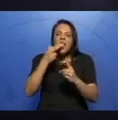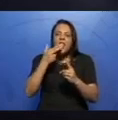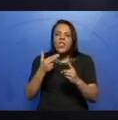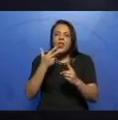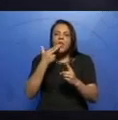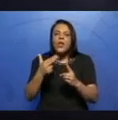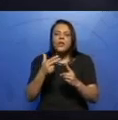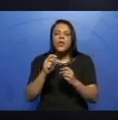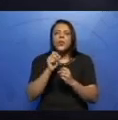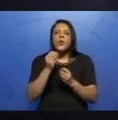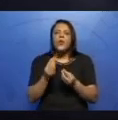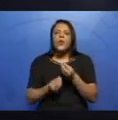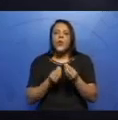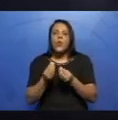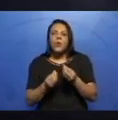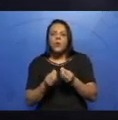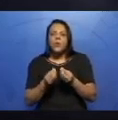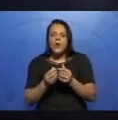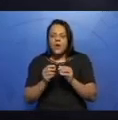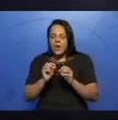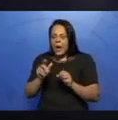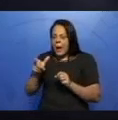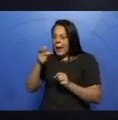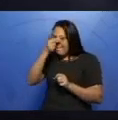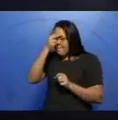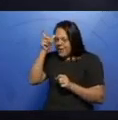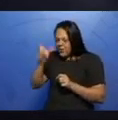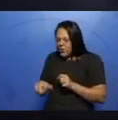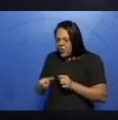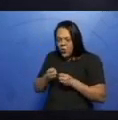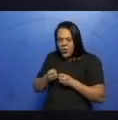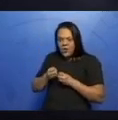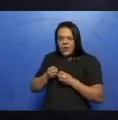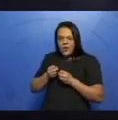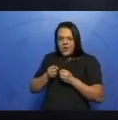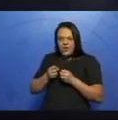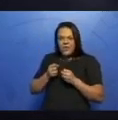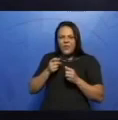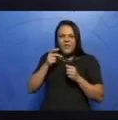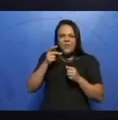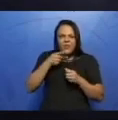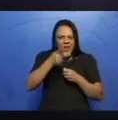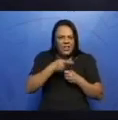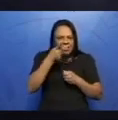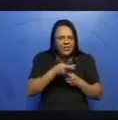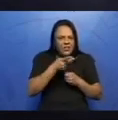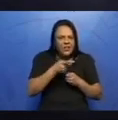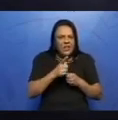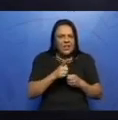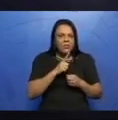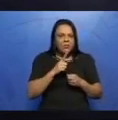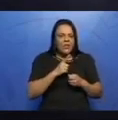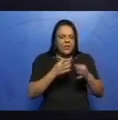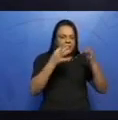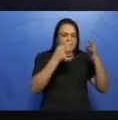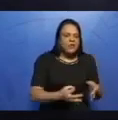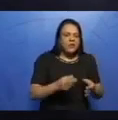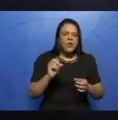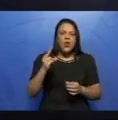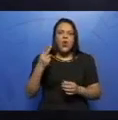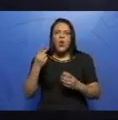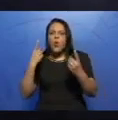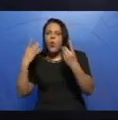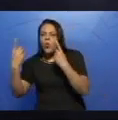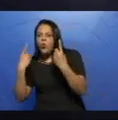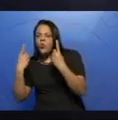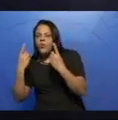enunciador expressa sua posição de certeza ou dúvida em relação ao que ele está anunciando. Falha elétrica